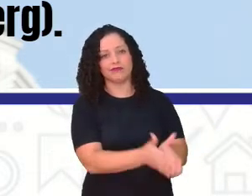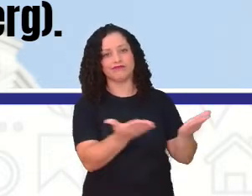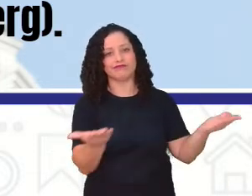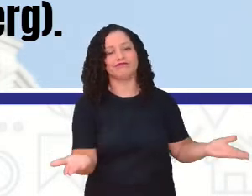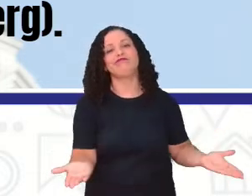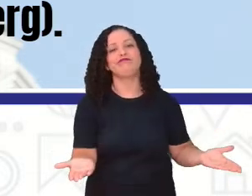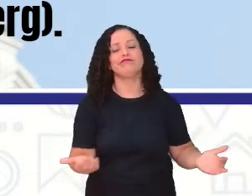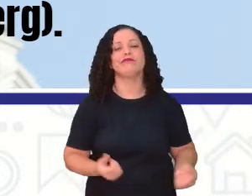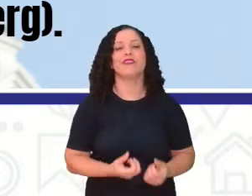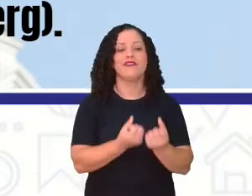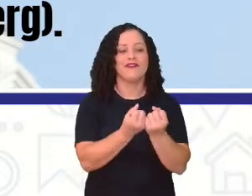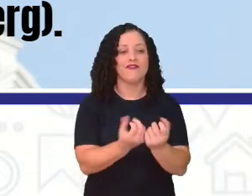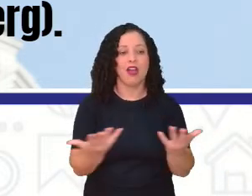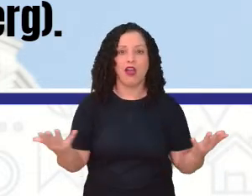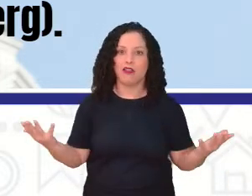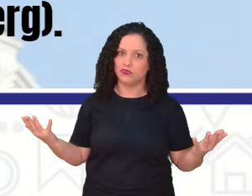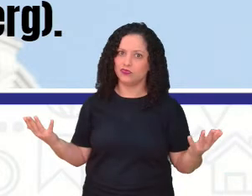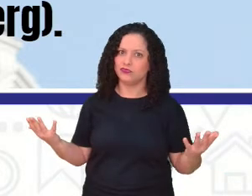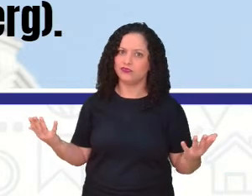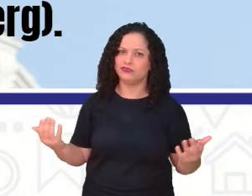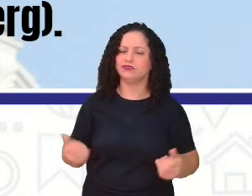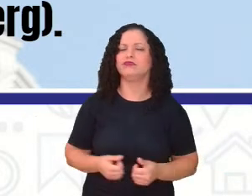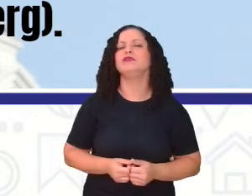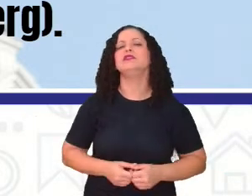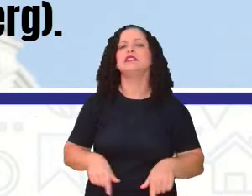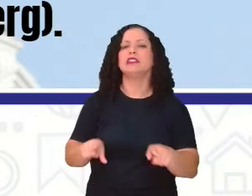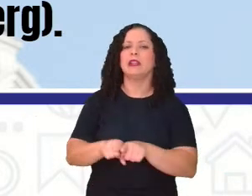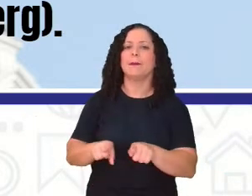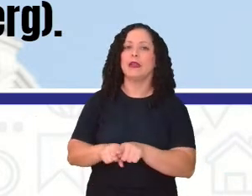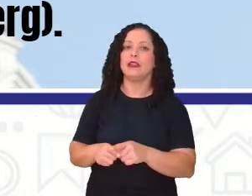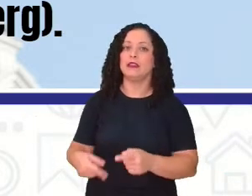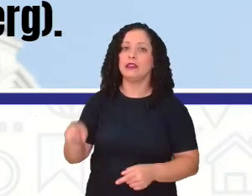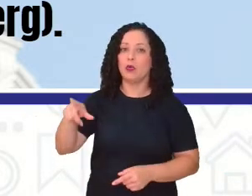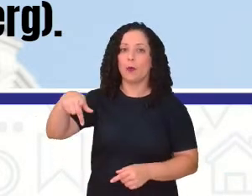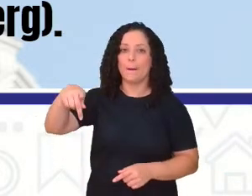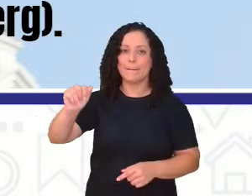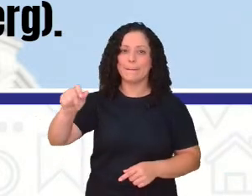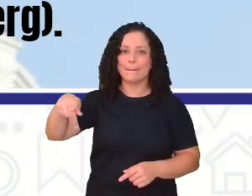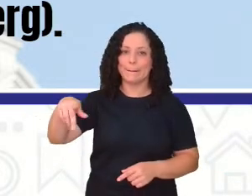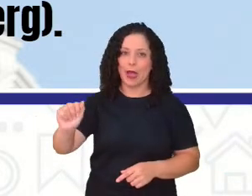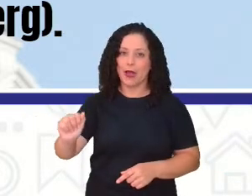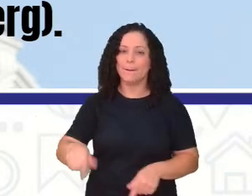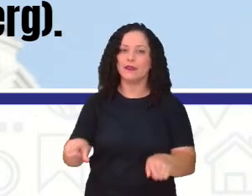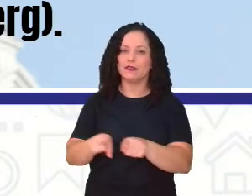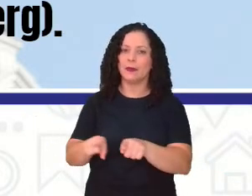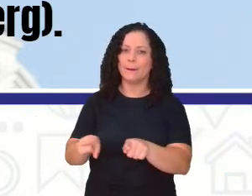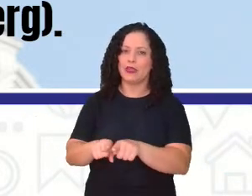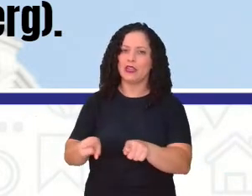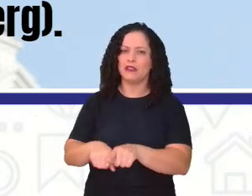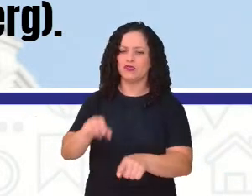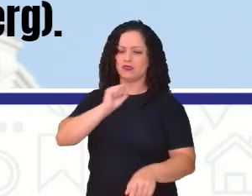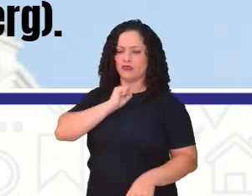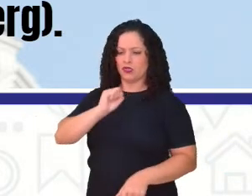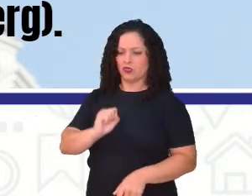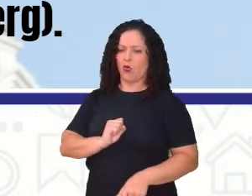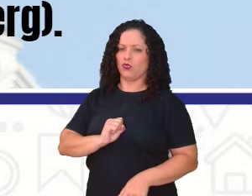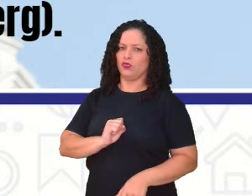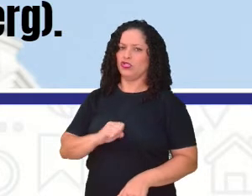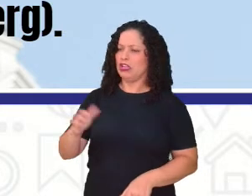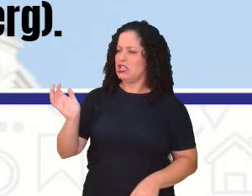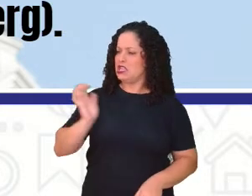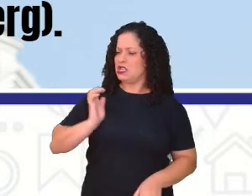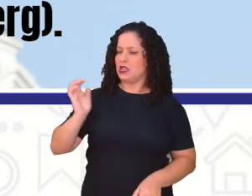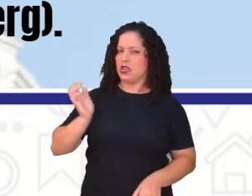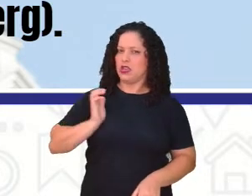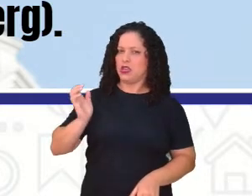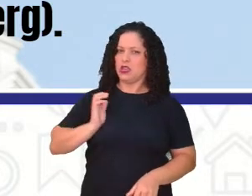né, muitos bispos, inclusive o próprio Papa, né, eles viviam ostentando ali riqueza, né, e